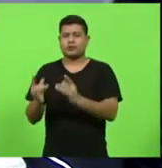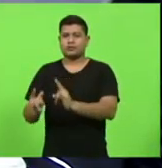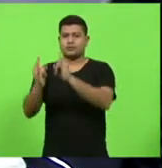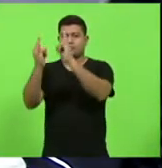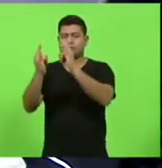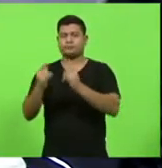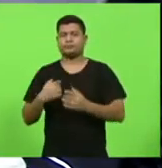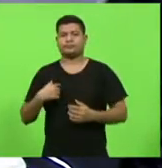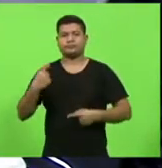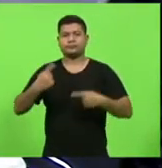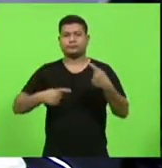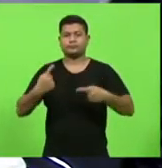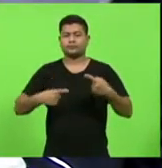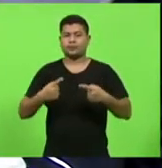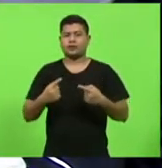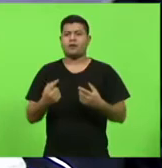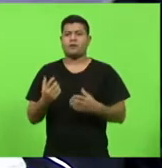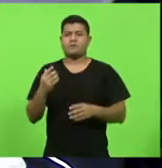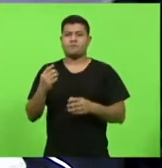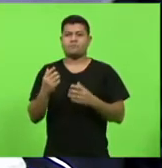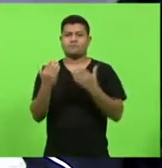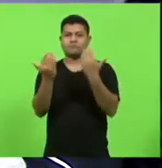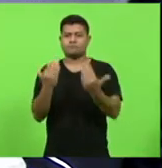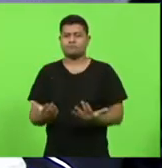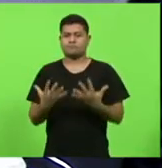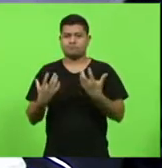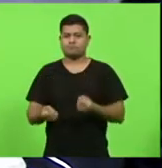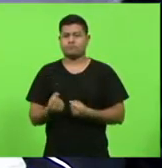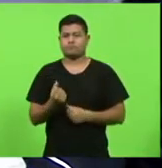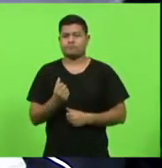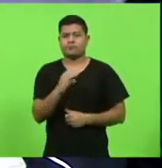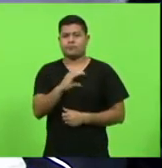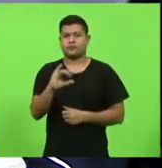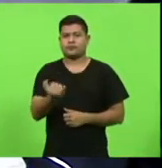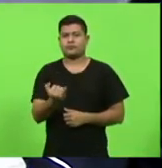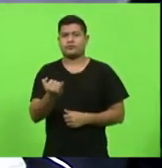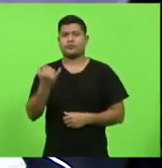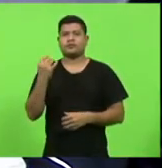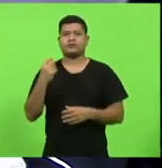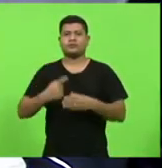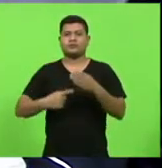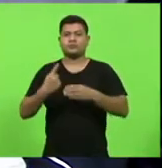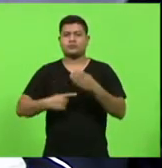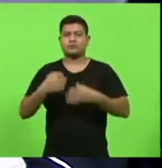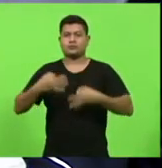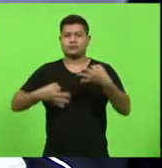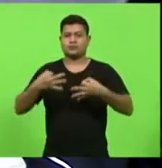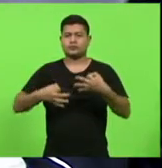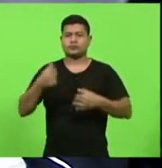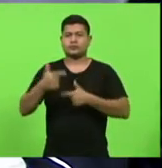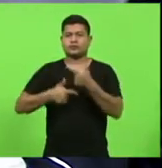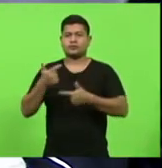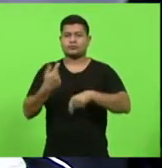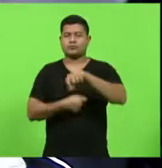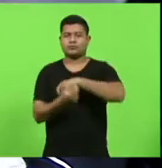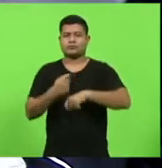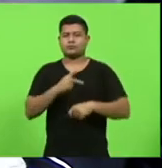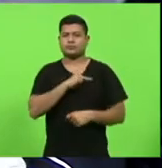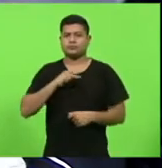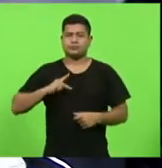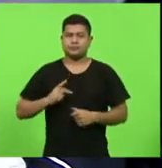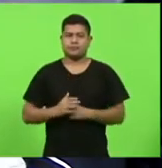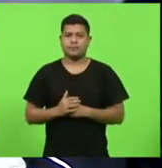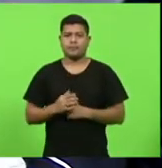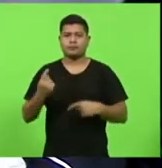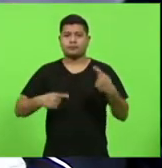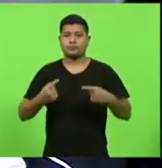de Constituição e Justiça, Comissão de Finanças e Tributação e Comissão de Trabalho, Administração e Serviço Público. Em discussão. Não